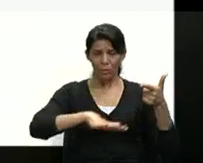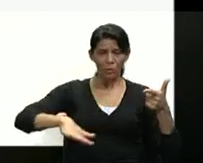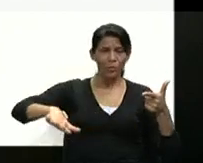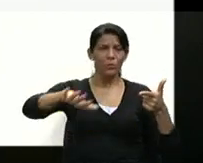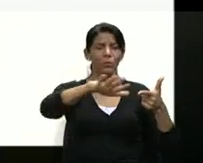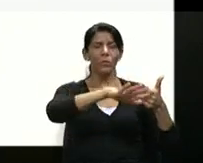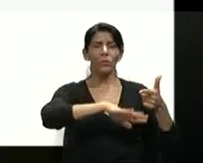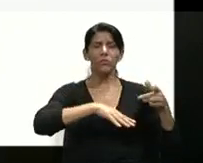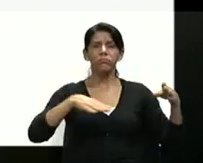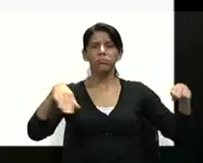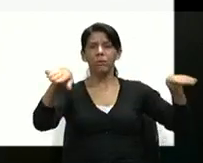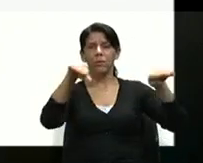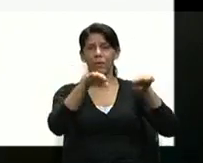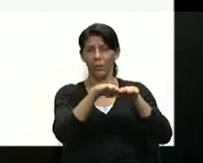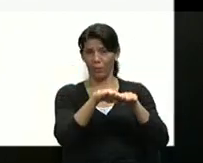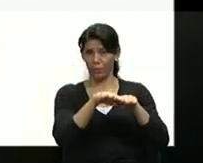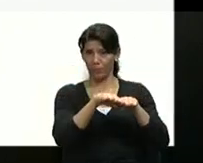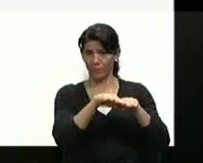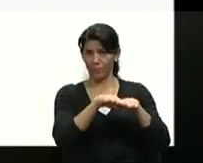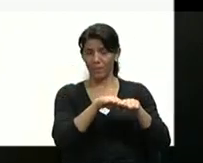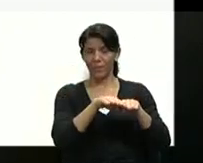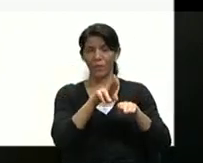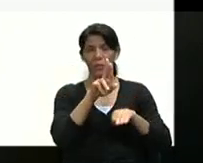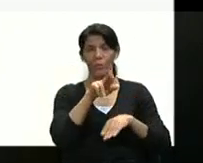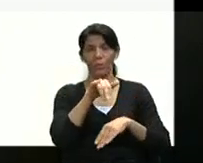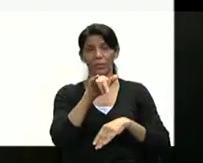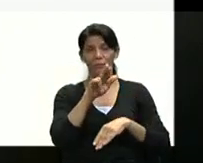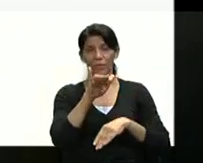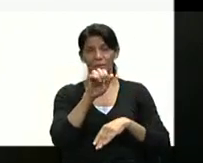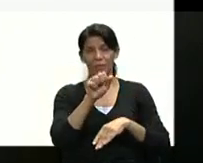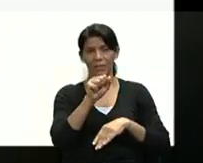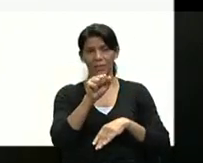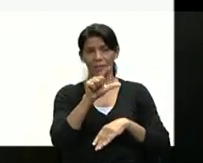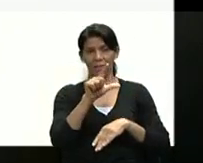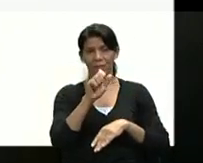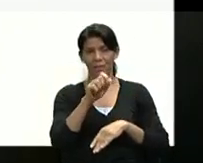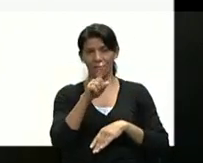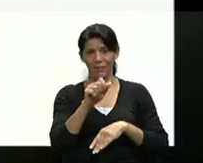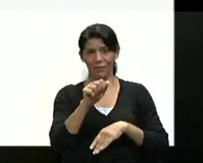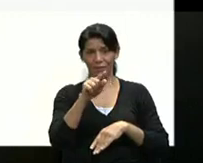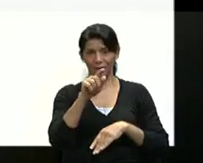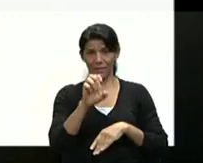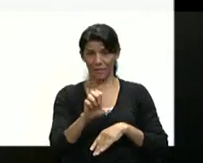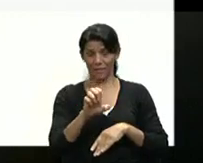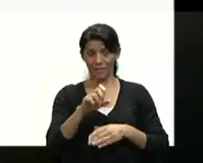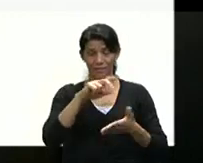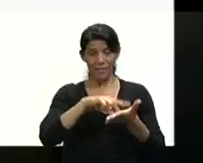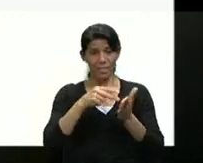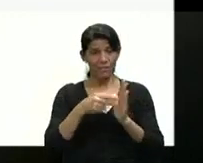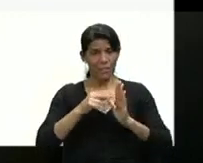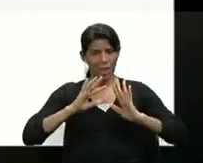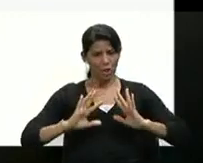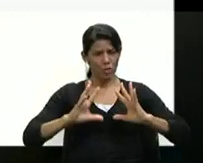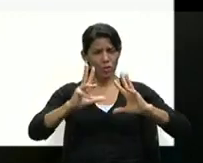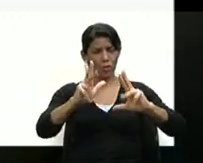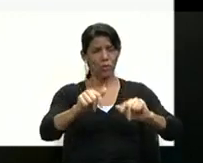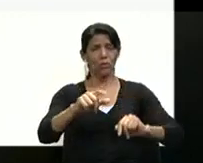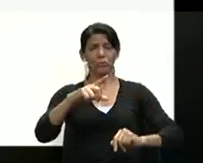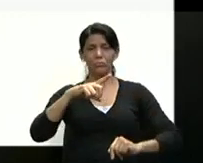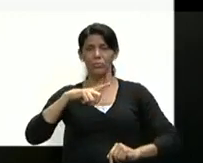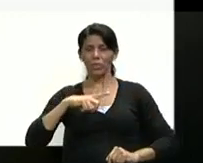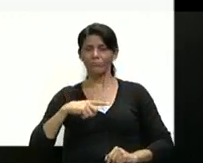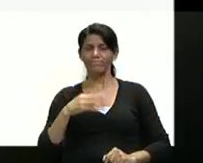universalidade. Essa universalidade garante que todos tenham